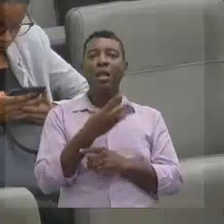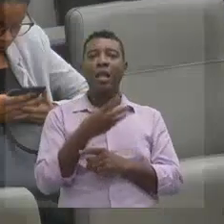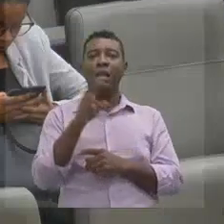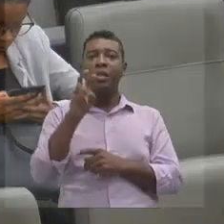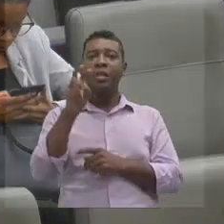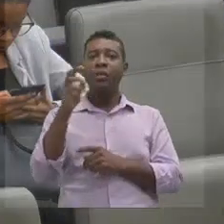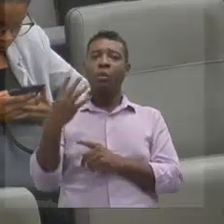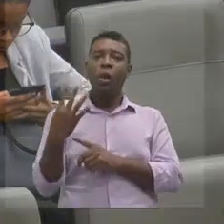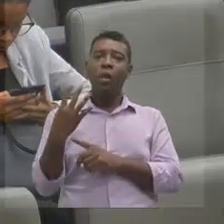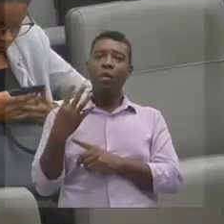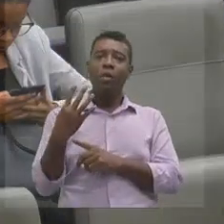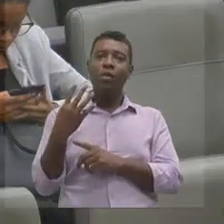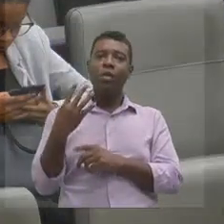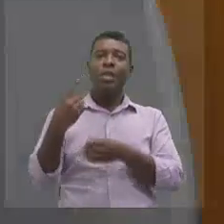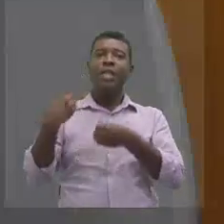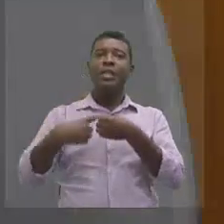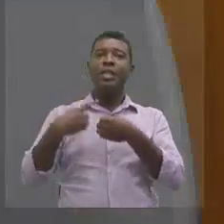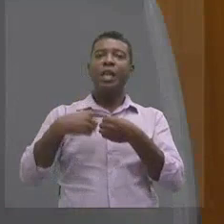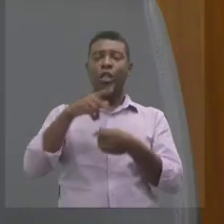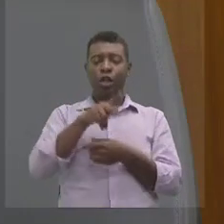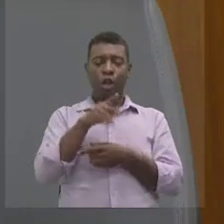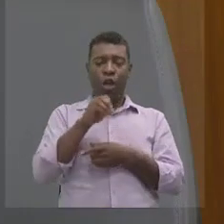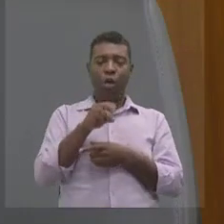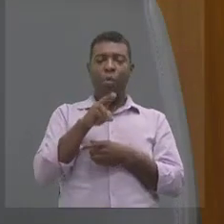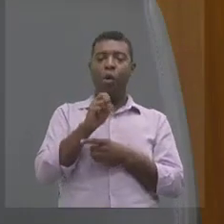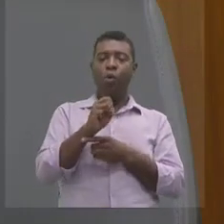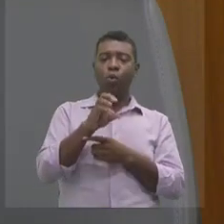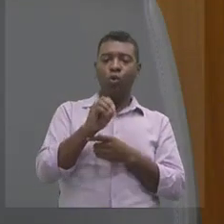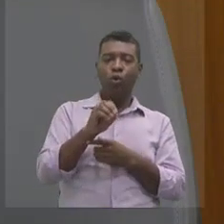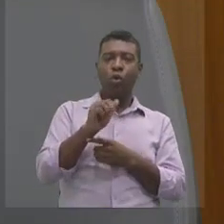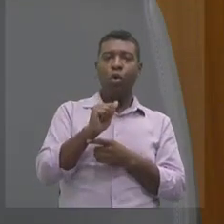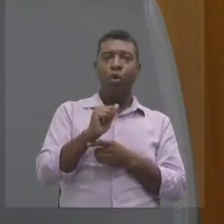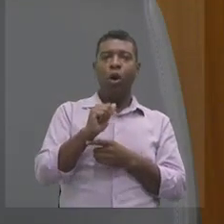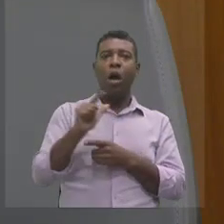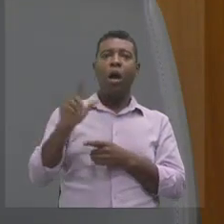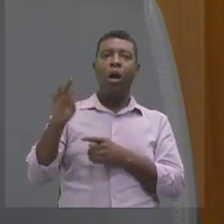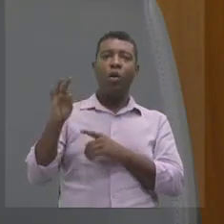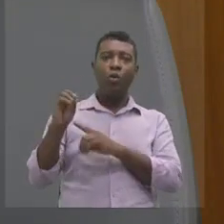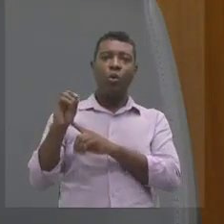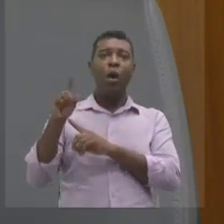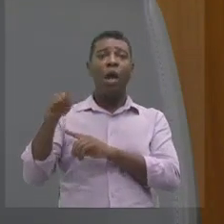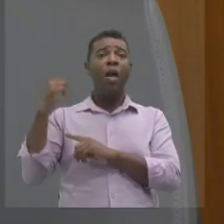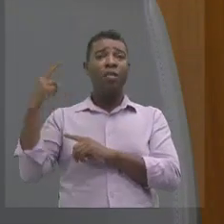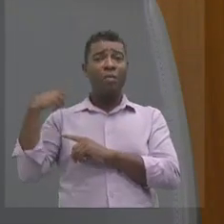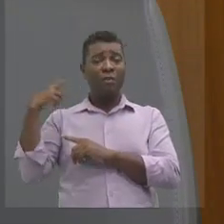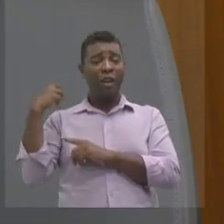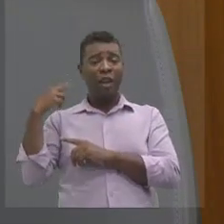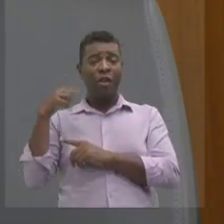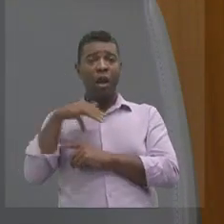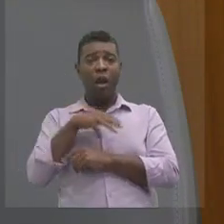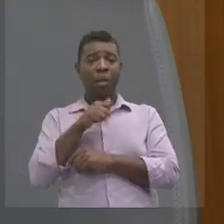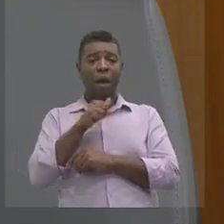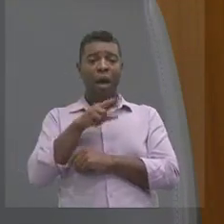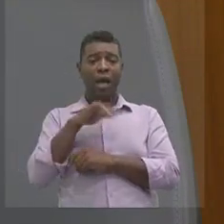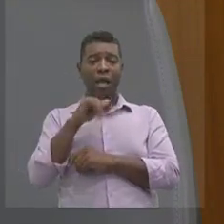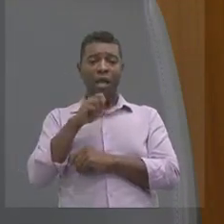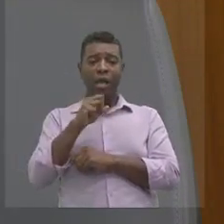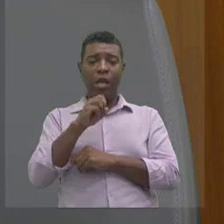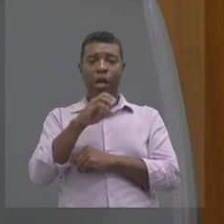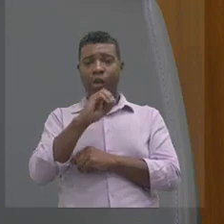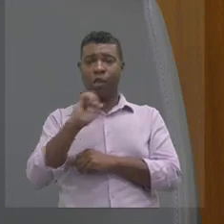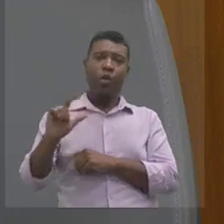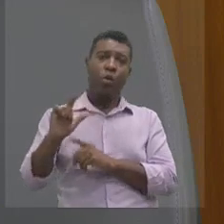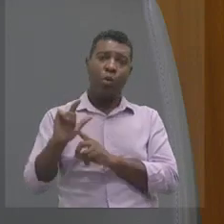Pouso Alto Minas Gerais todas essas são demandas da vereadora Marisol lá da cidade de São